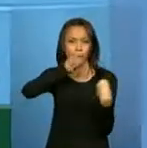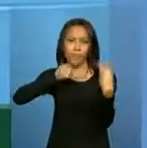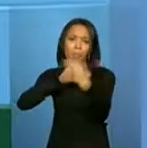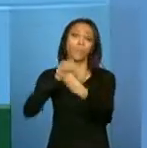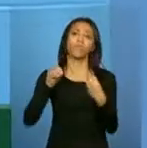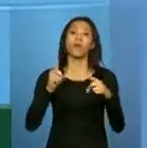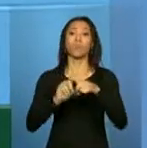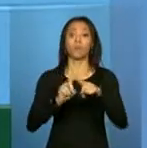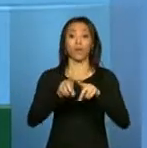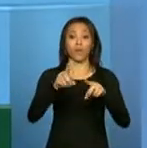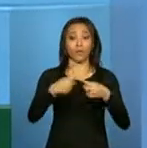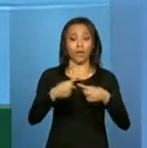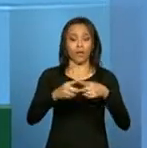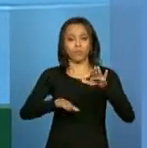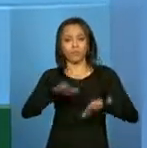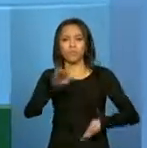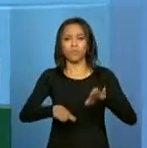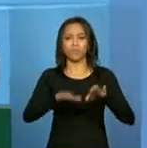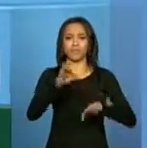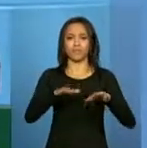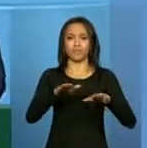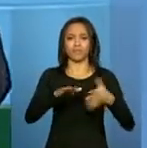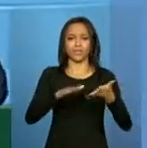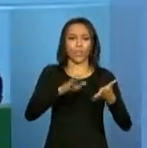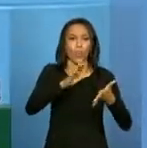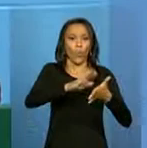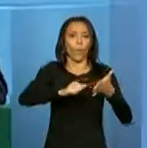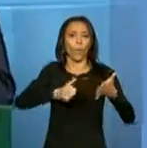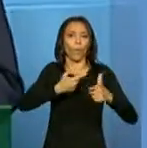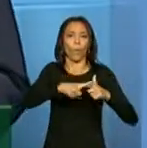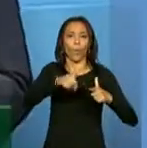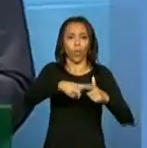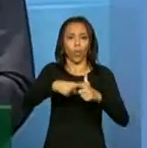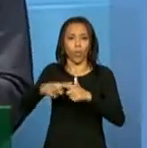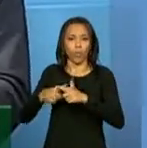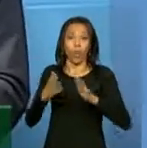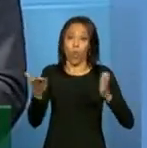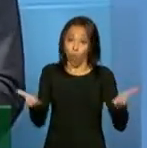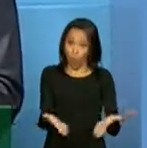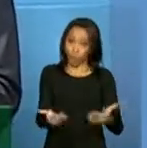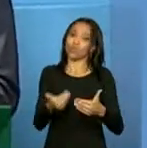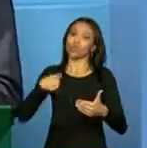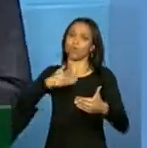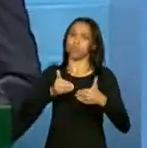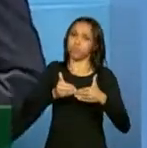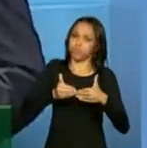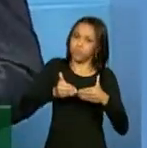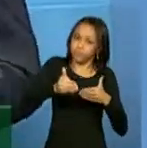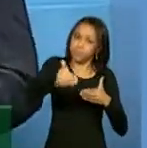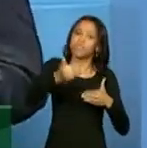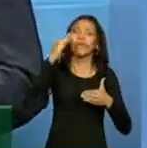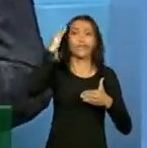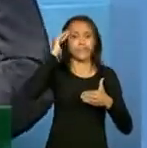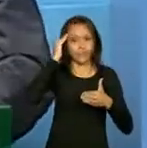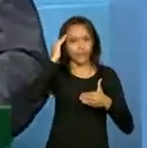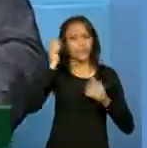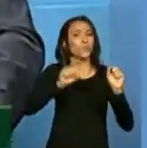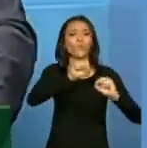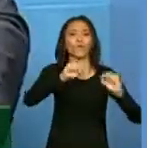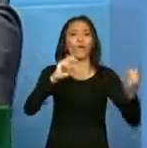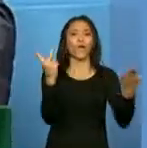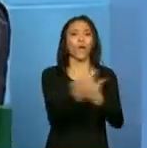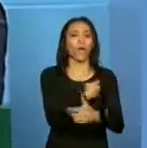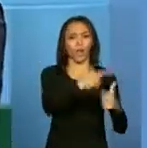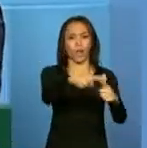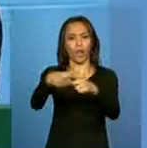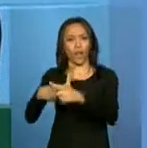do entendimento do problema. Hoje em dia, no entanto, nós progredimos, nós conseguimos entender melhor o problema, sabemos o que funciona